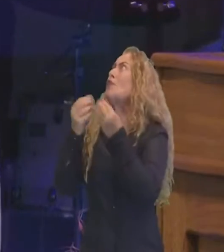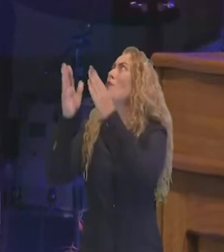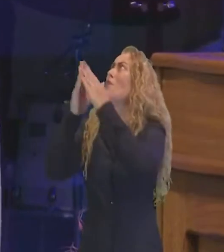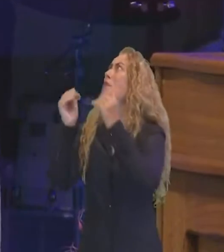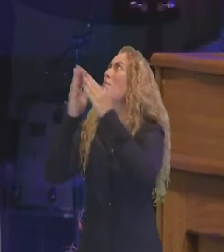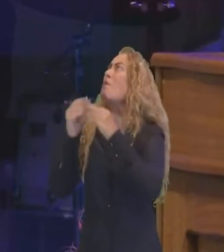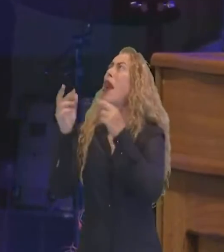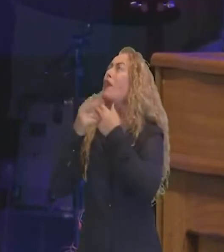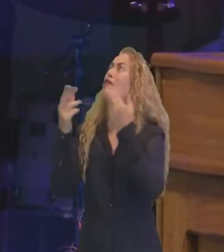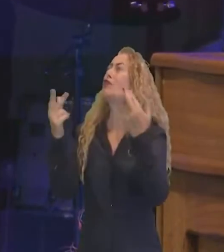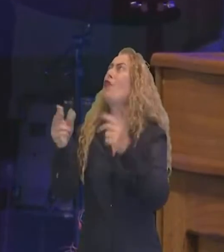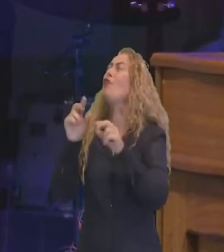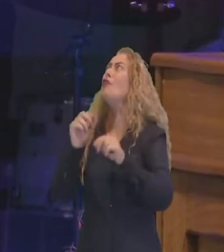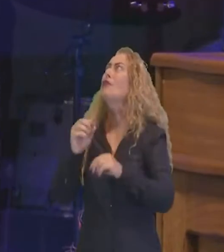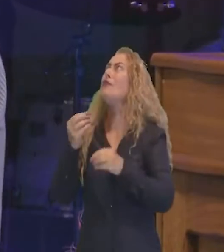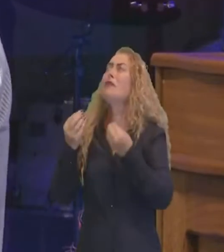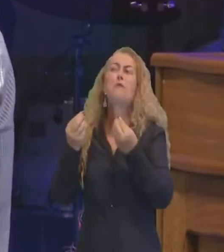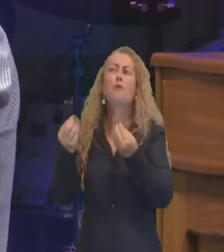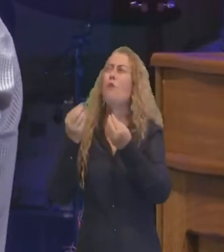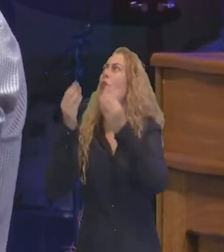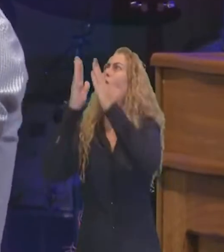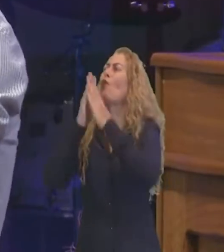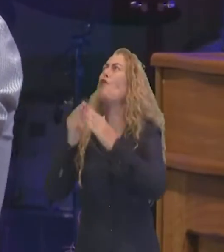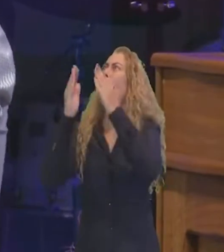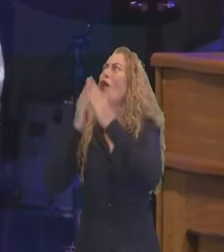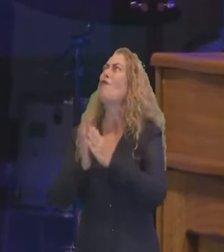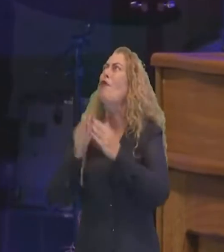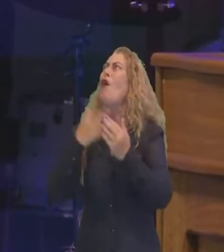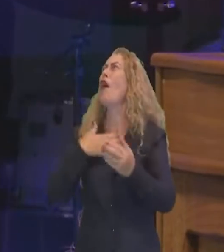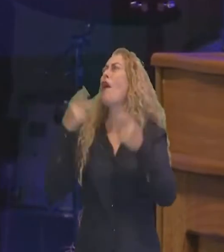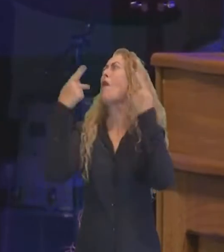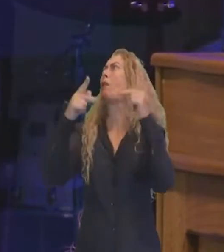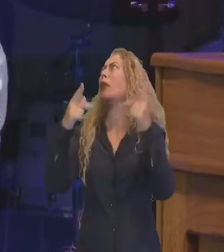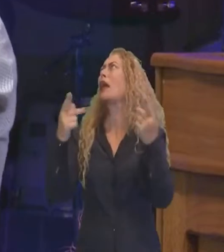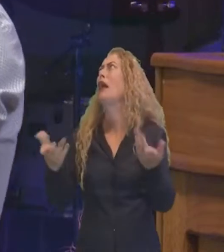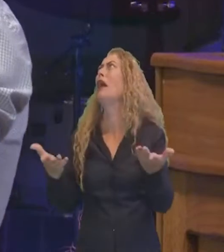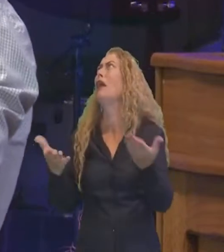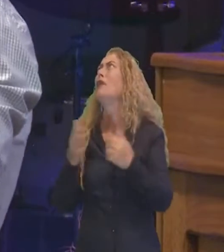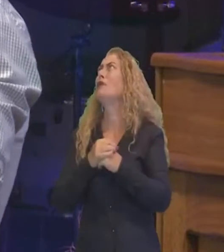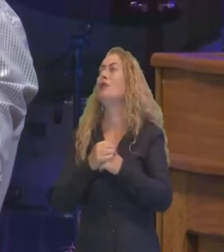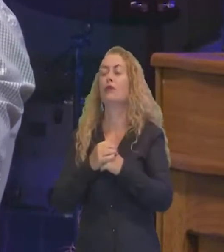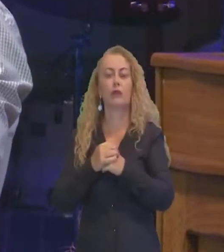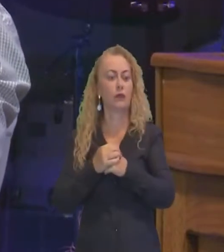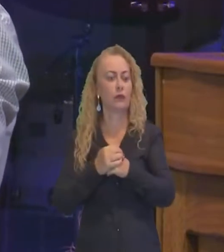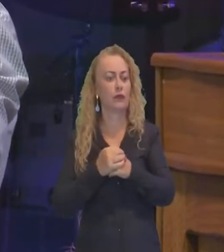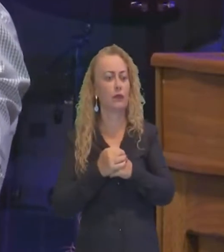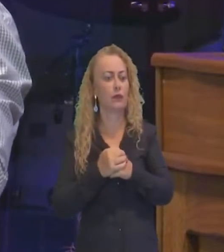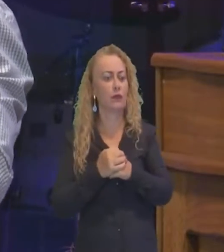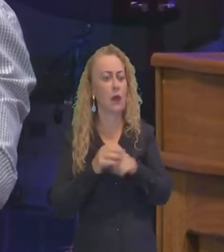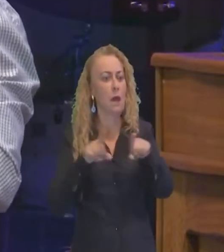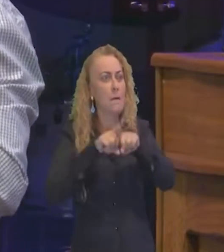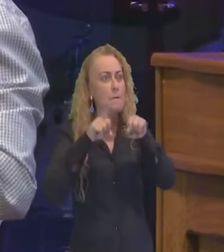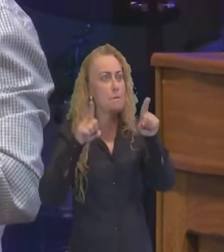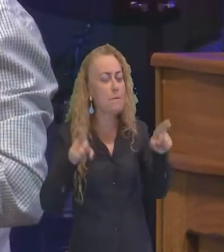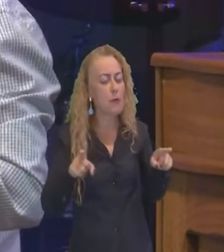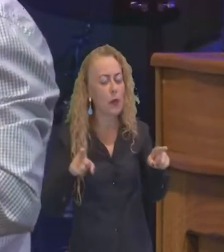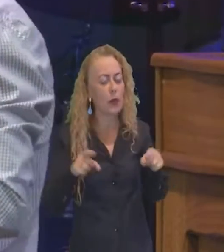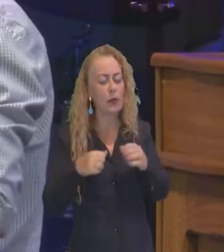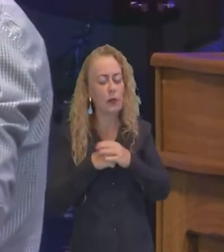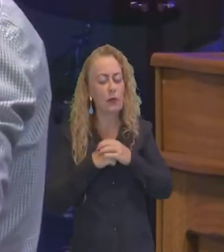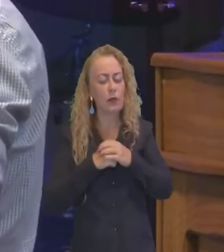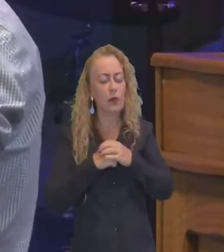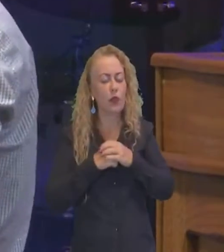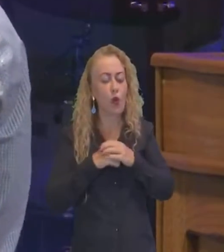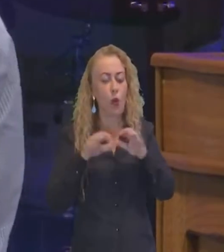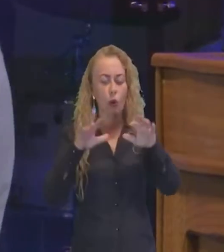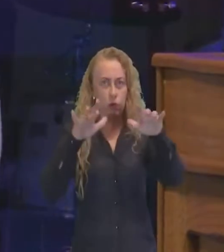Senhor, para o Senhor fazer tudo isso? Eu estou lá falando e ministrando, e quando eu abro o olho, mais de metade da igreja